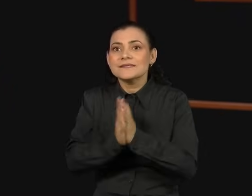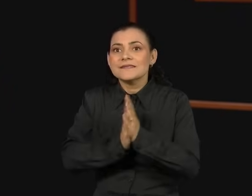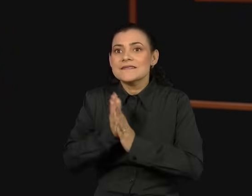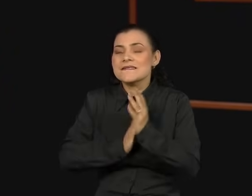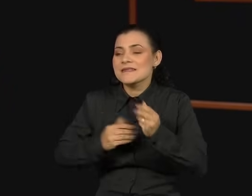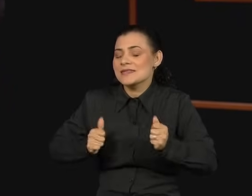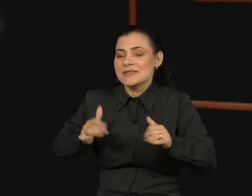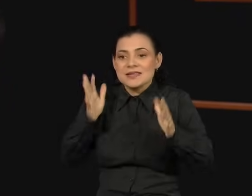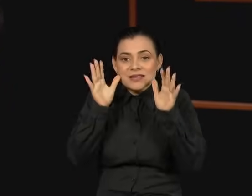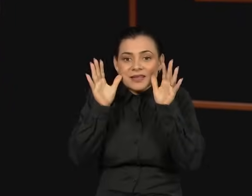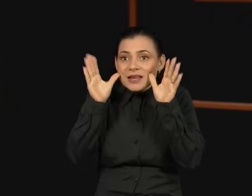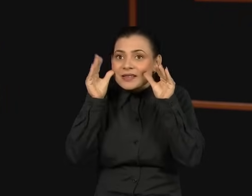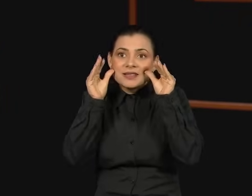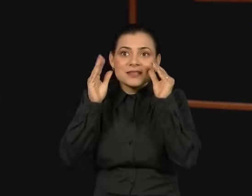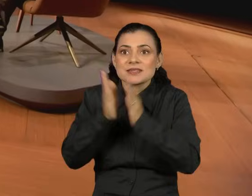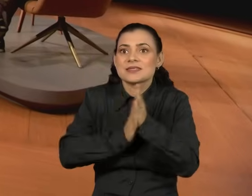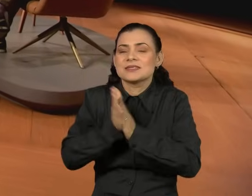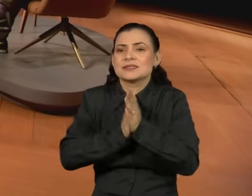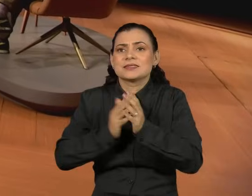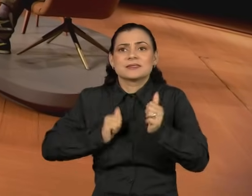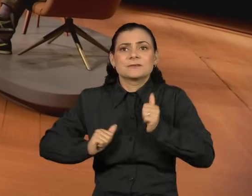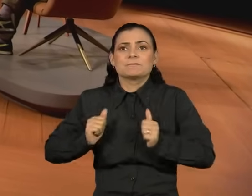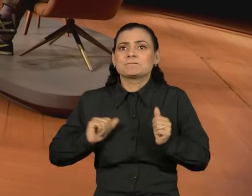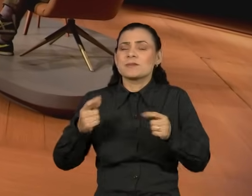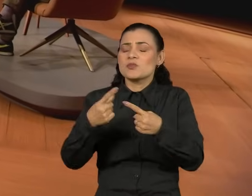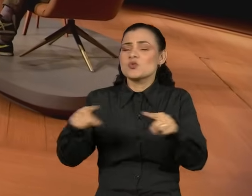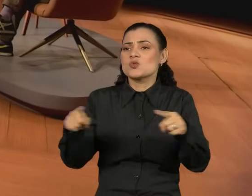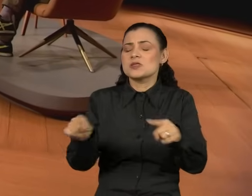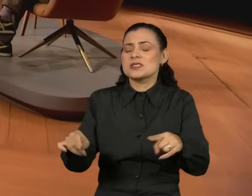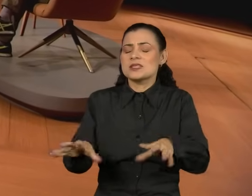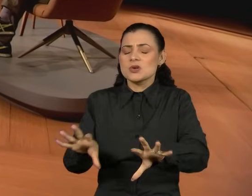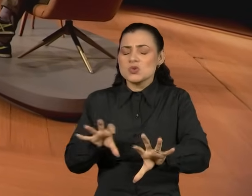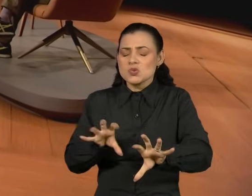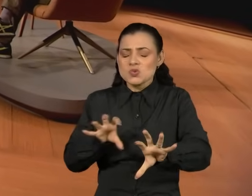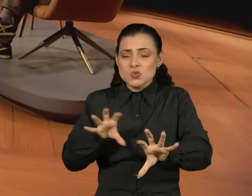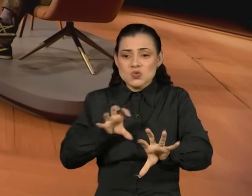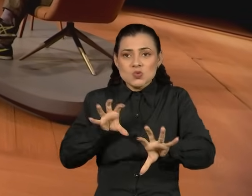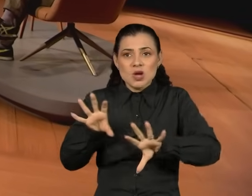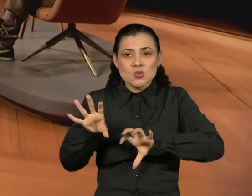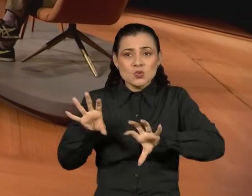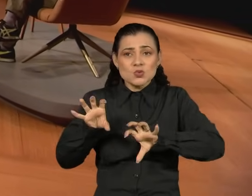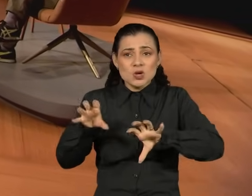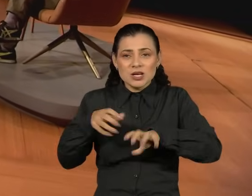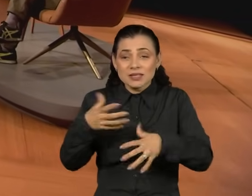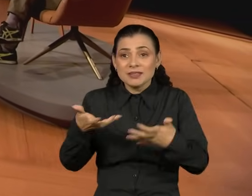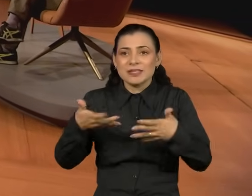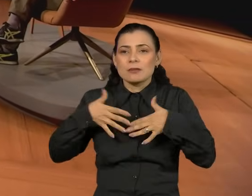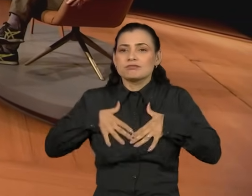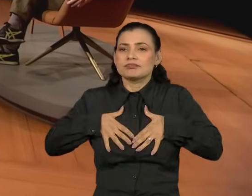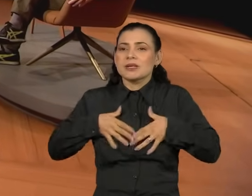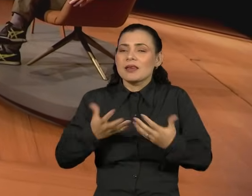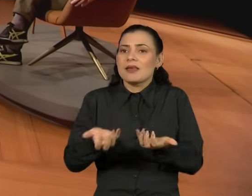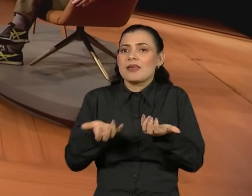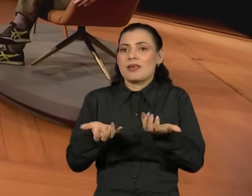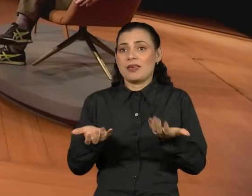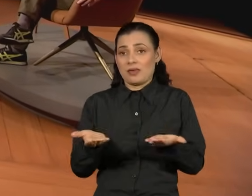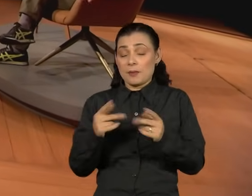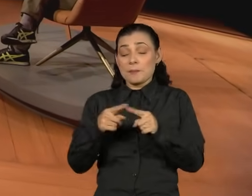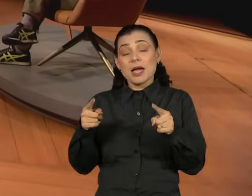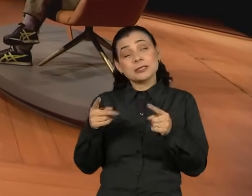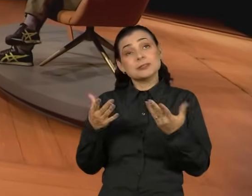daquilo, que já existia música ali querendo ser tocada. Então, é tudo, vamos